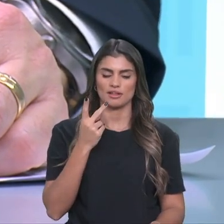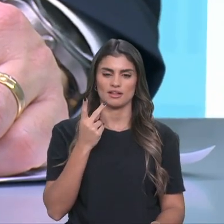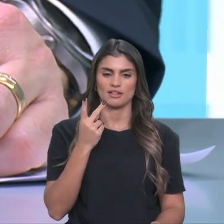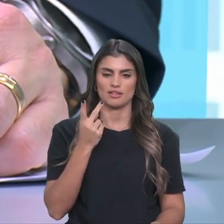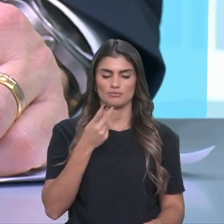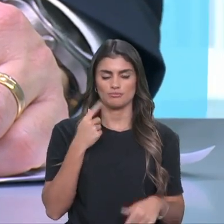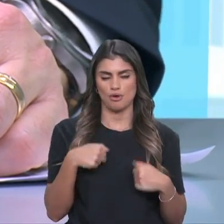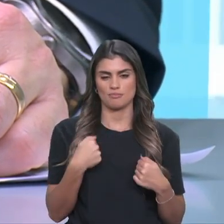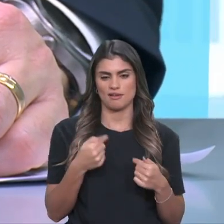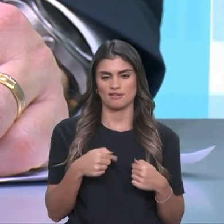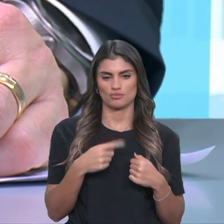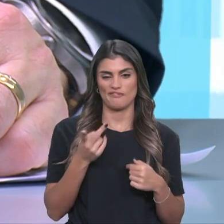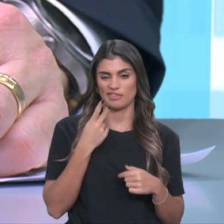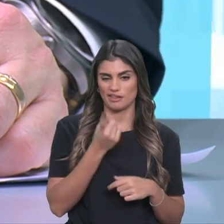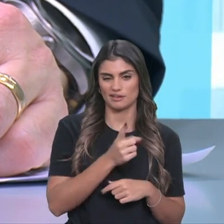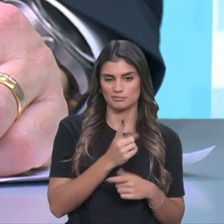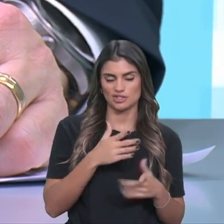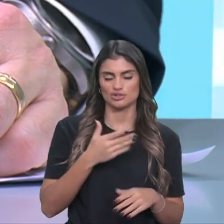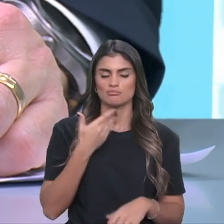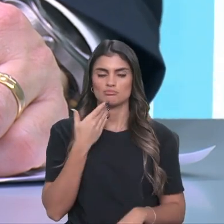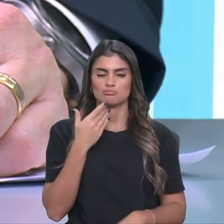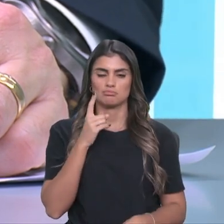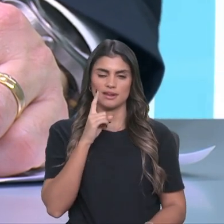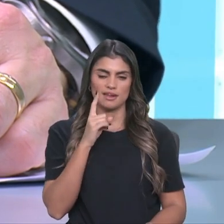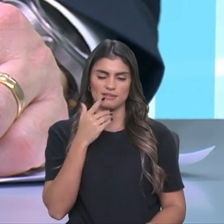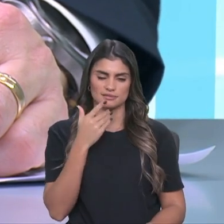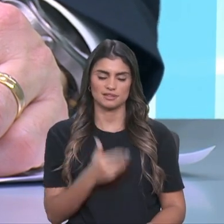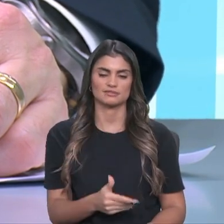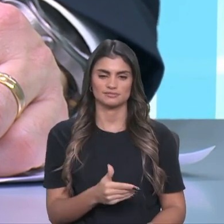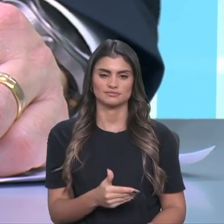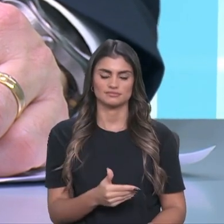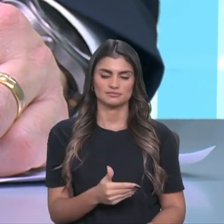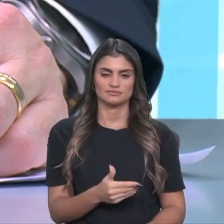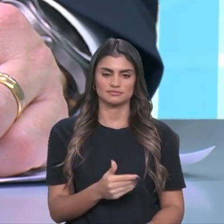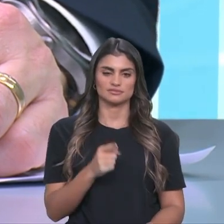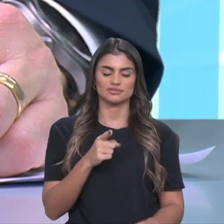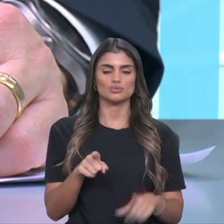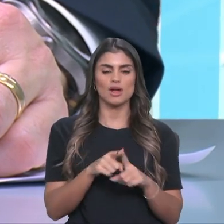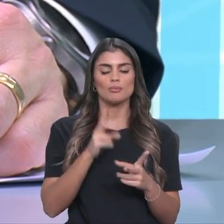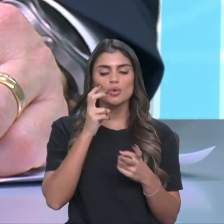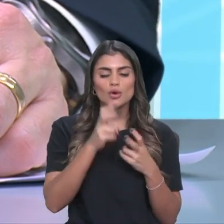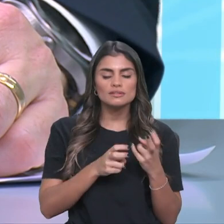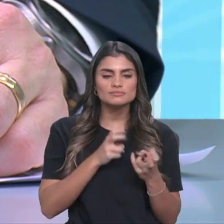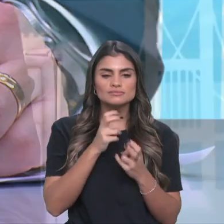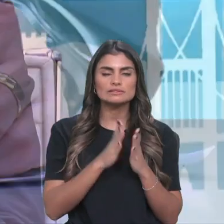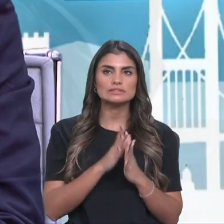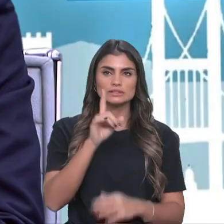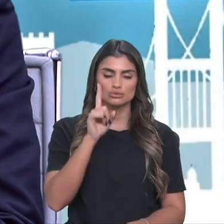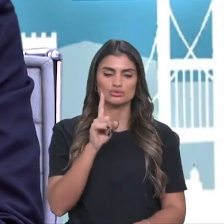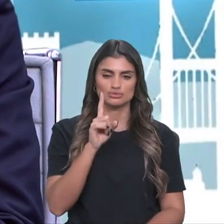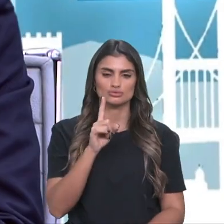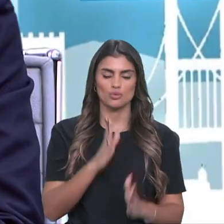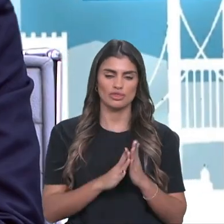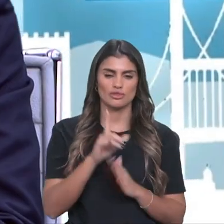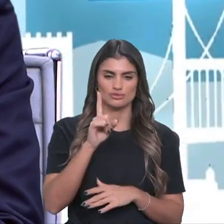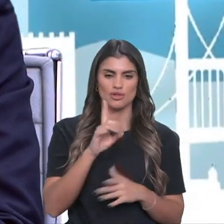de uma experiência em dado momento da sua vida, que é, podemos dizê-lo, ao fim e ao cabo, esta busca de Deus e de um Deus que